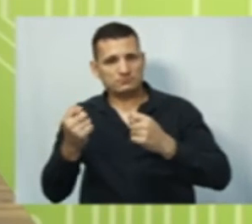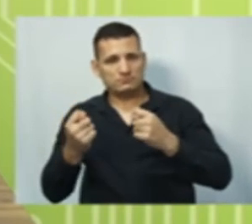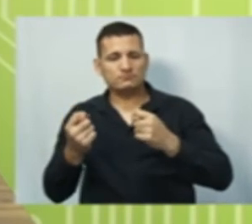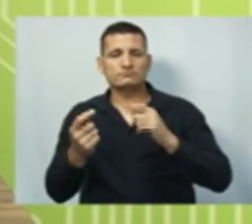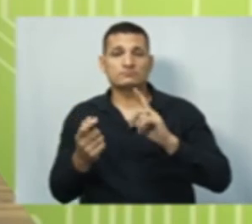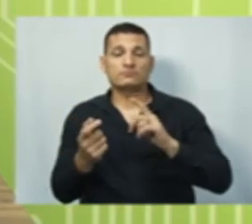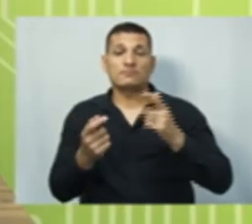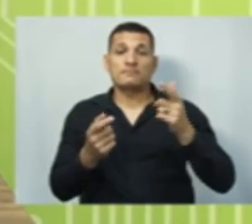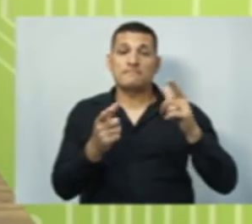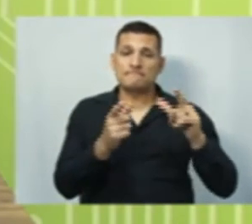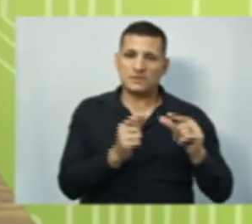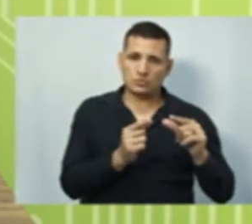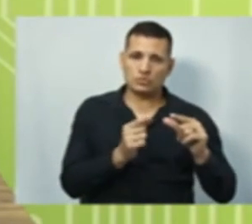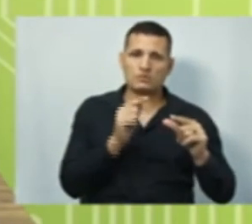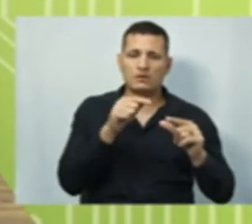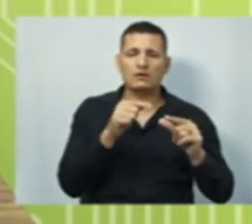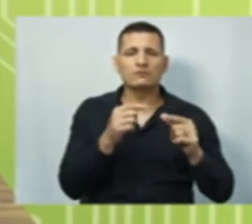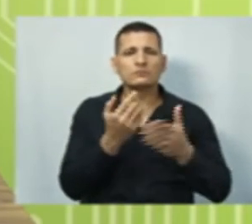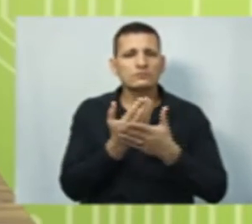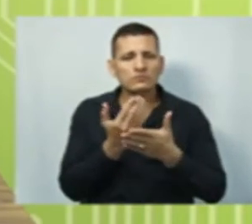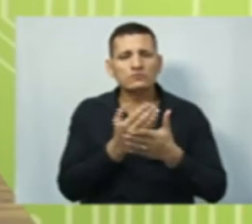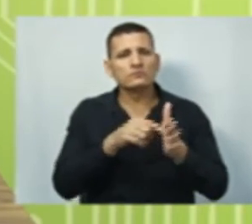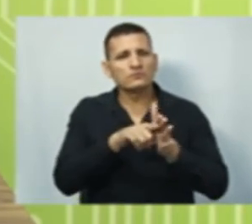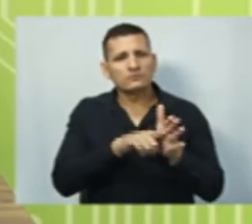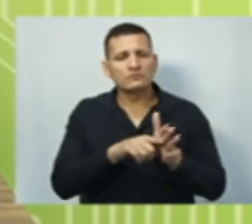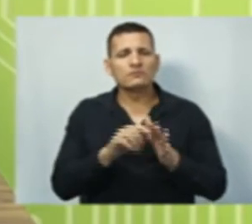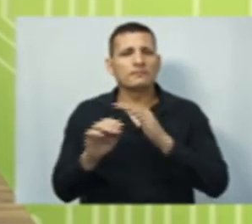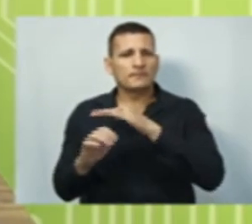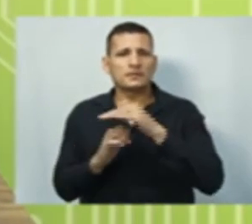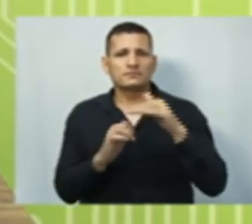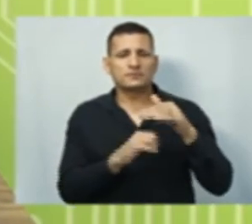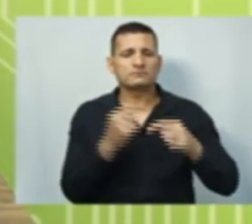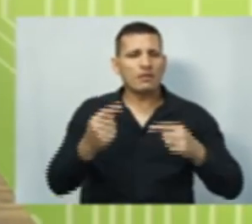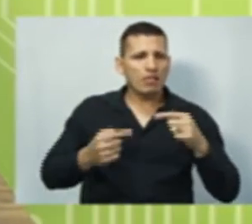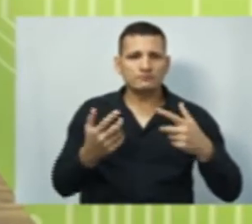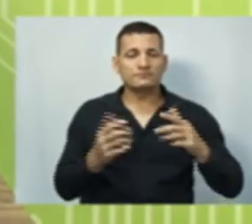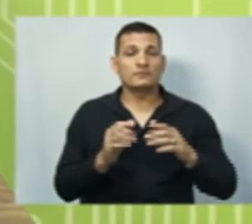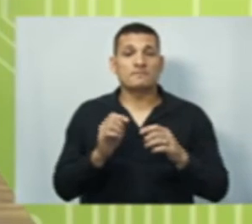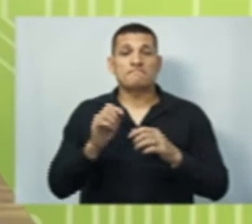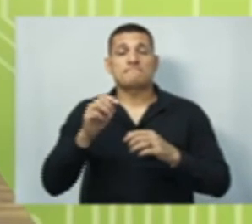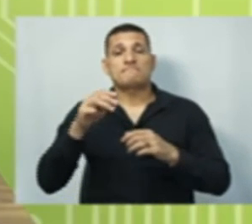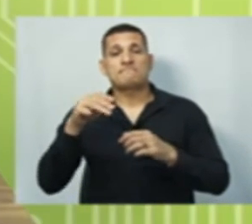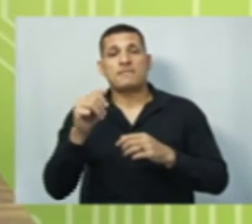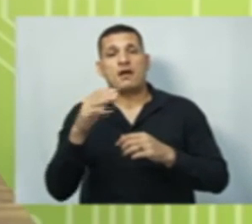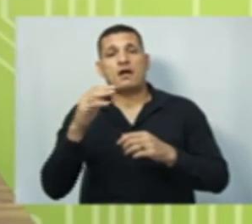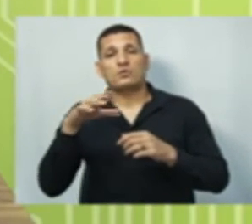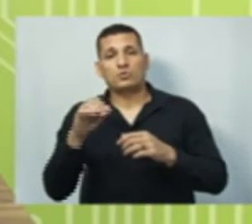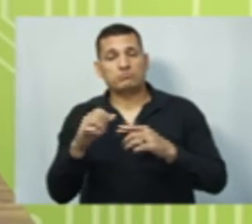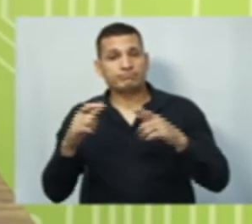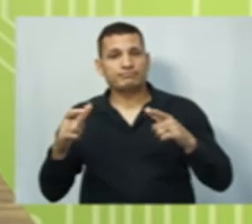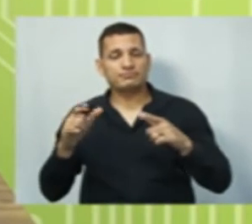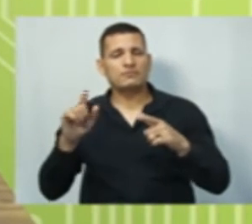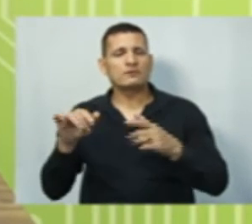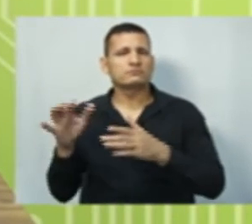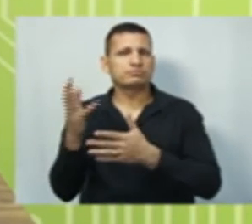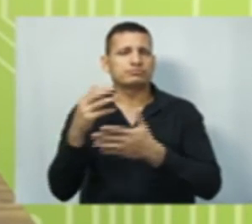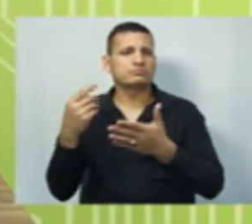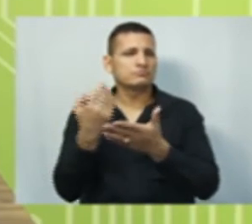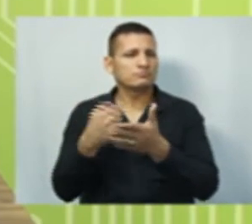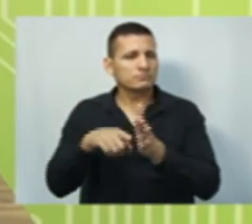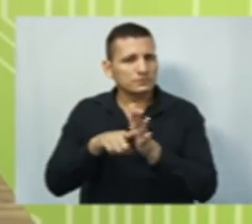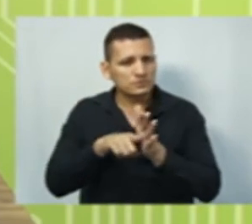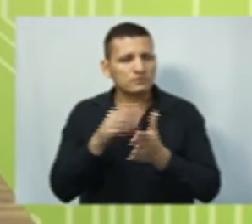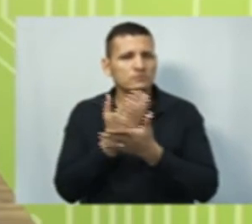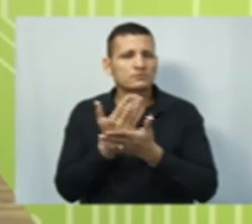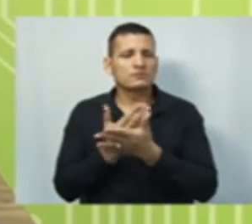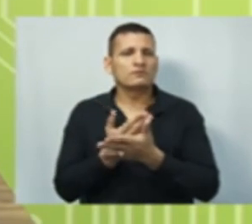de preço, a formação de concorrência entre uma empresa e outra. E a macro vai estudar mais esses blocões de dados que nos vão dar uma foto